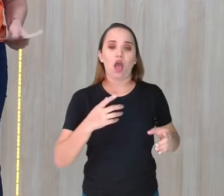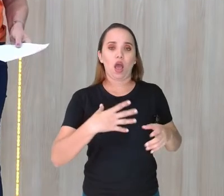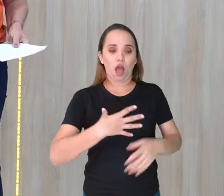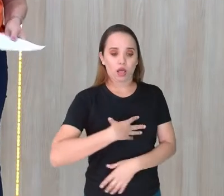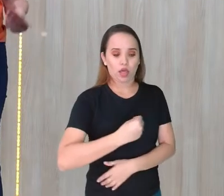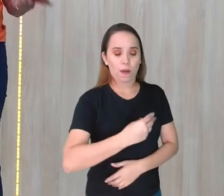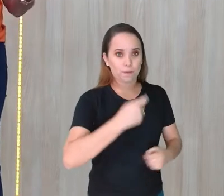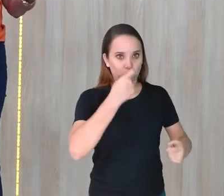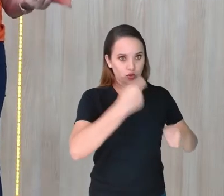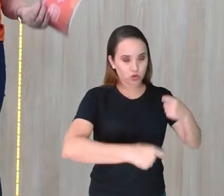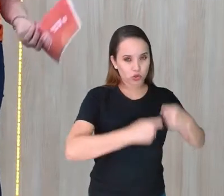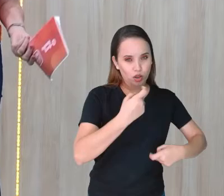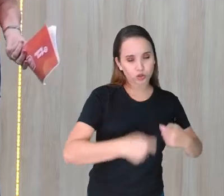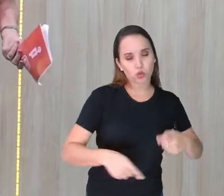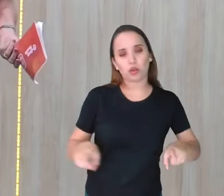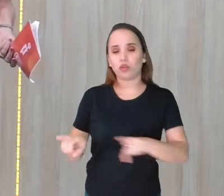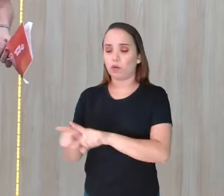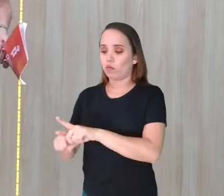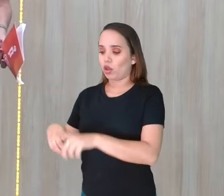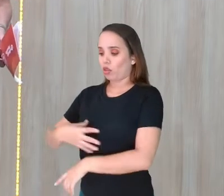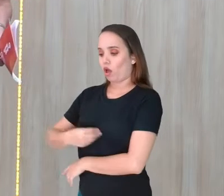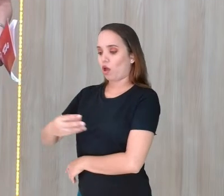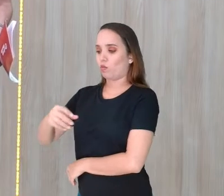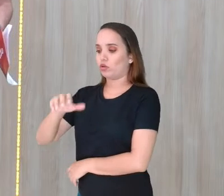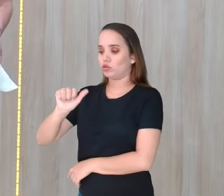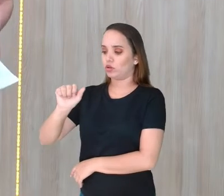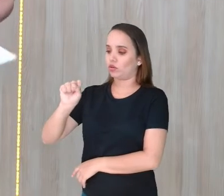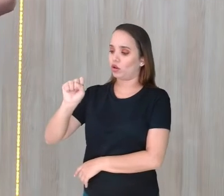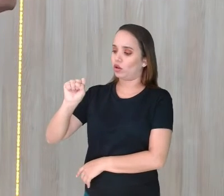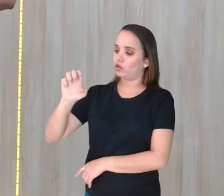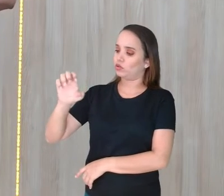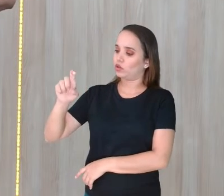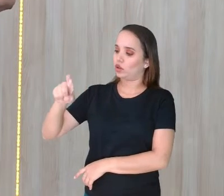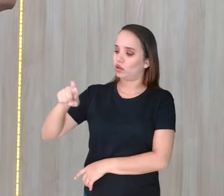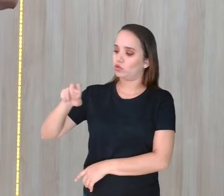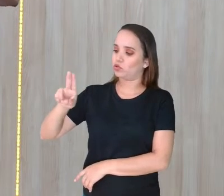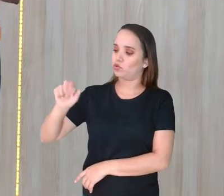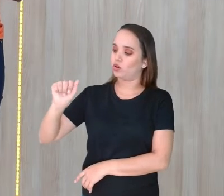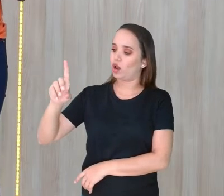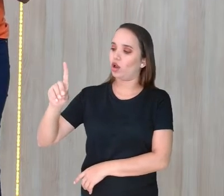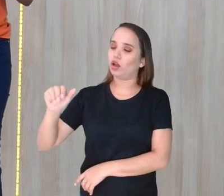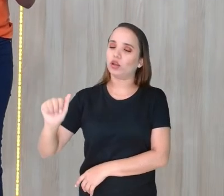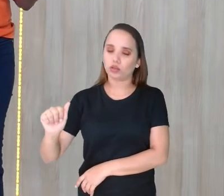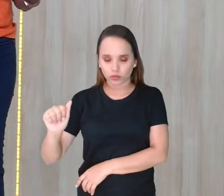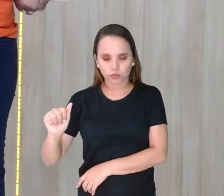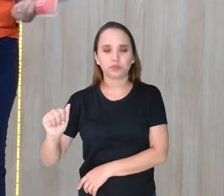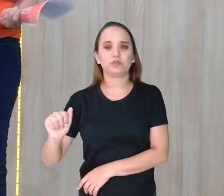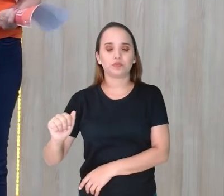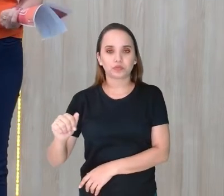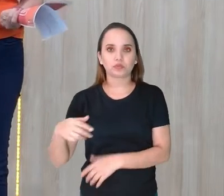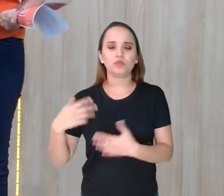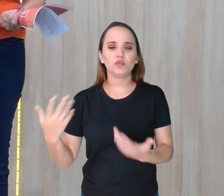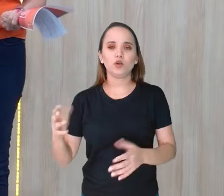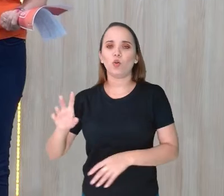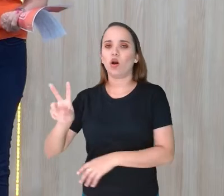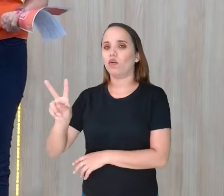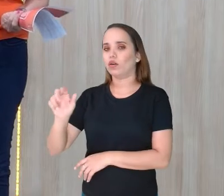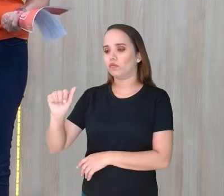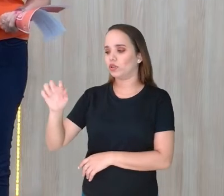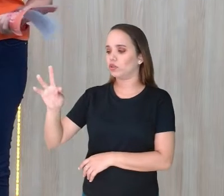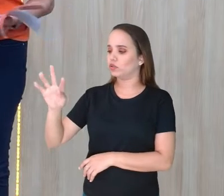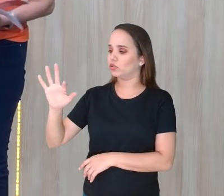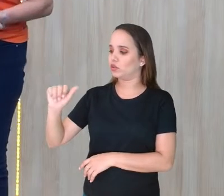vantagens da reprodução. Eu dei as vantagens da reprodução sexuada e agora vamos ver as vantagens da outra reprodução que nós vimos na aula anterior,